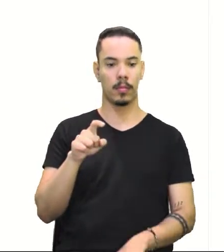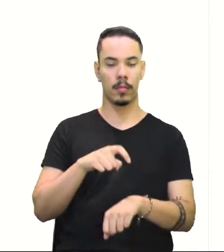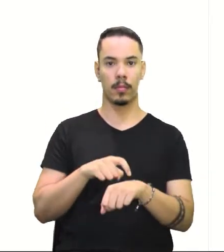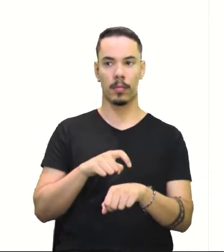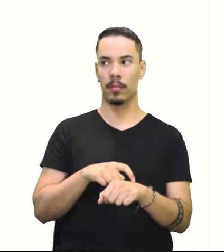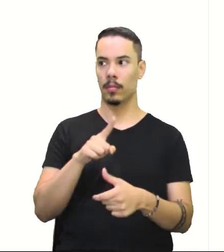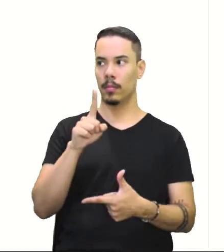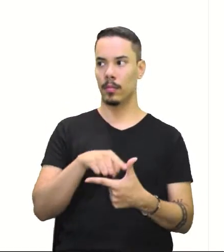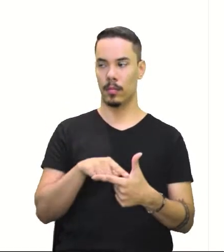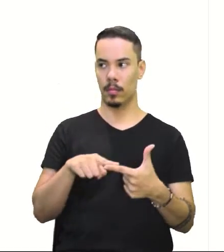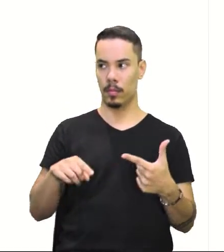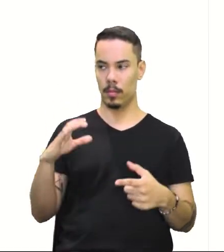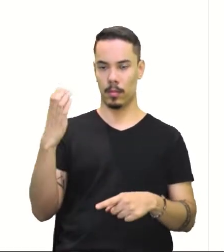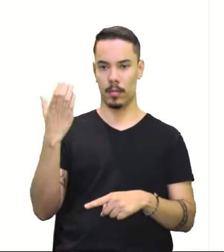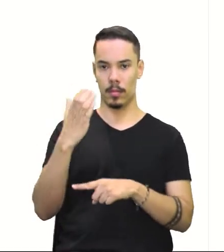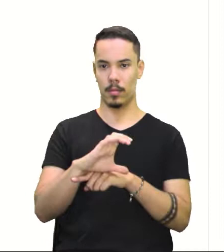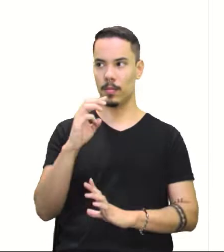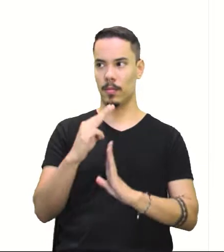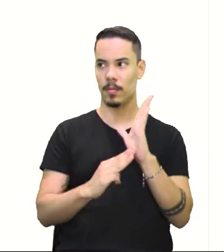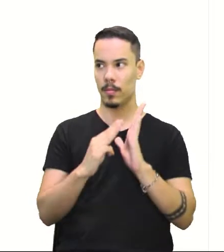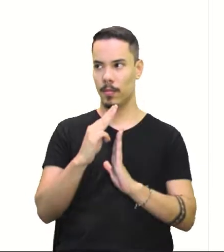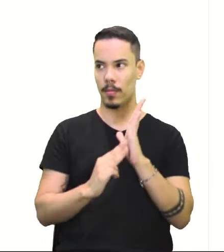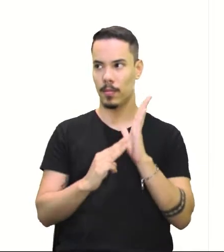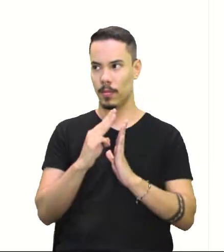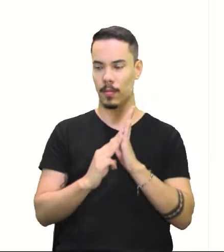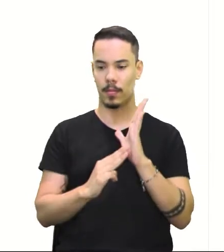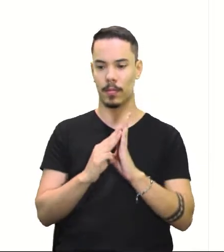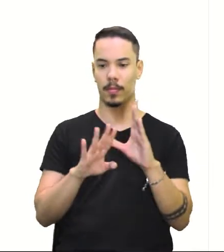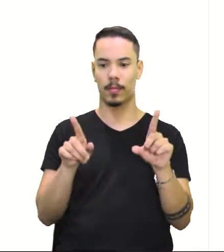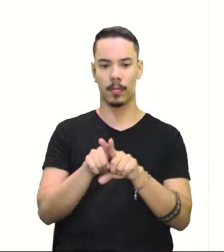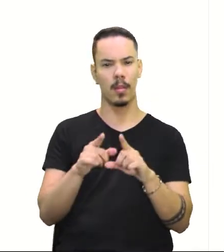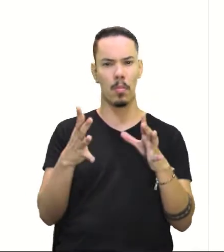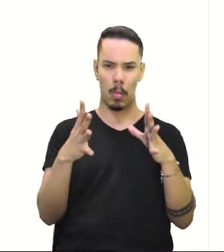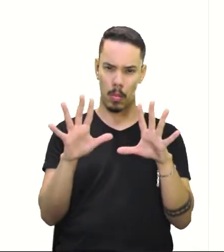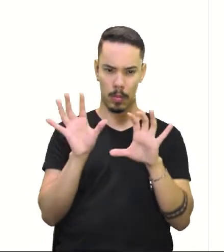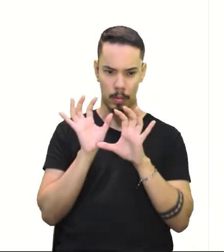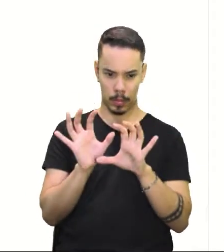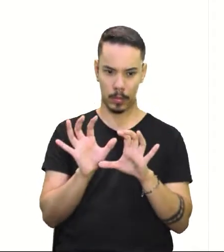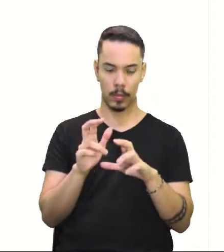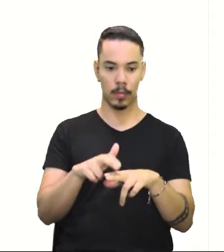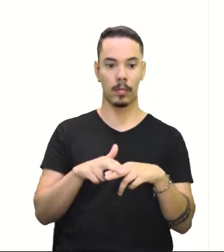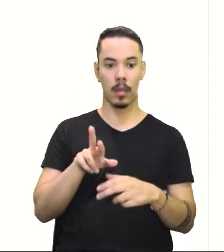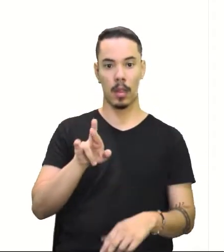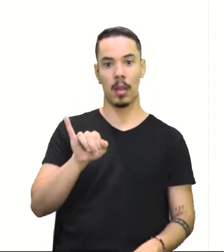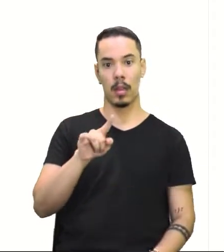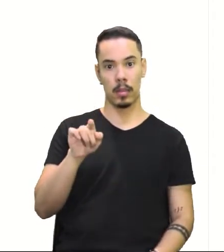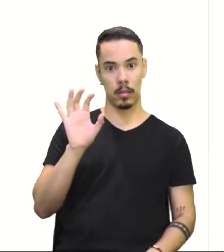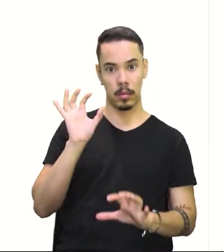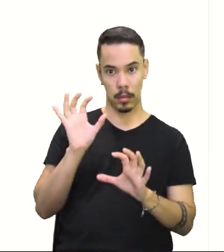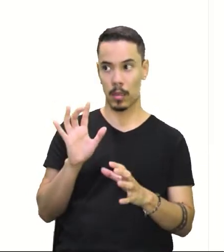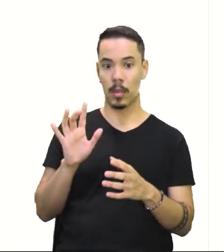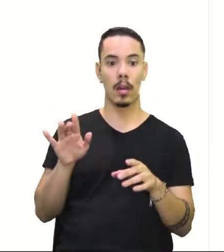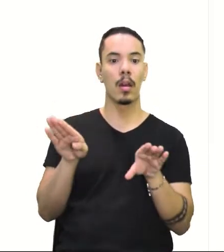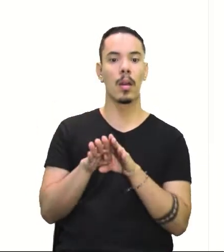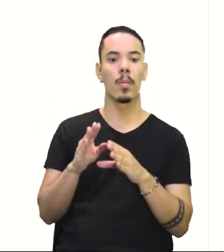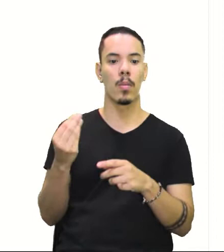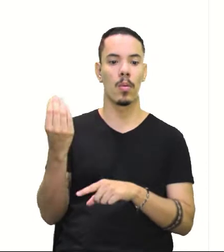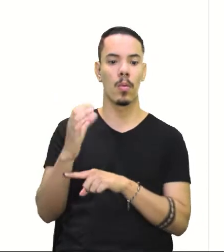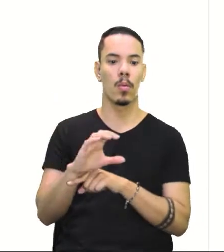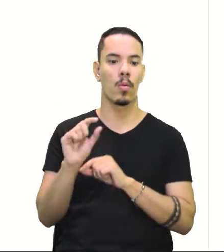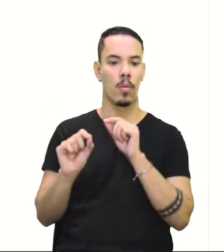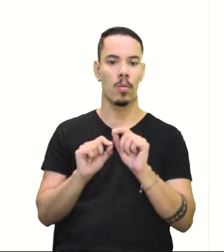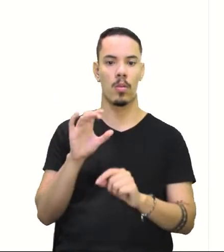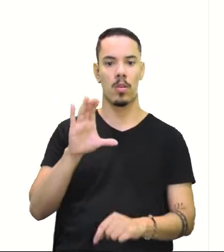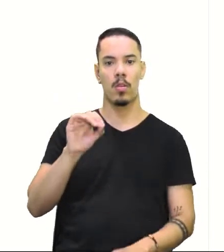vou montar um tipo método da chave também. É mais ou menos isso. A raiz vai ficar aqui. E agora ali eu vou colocar os coeficientes,